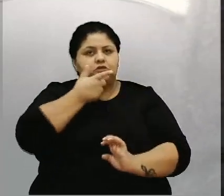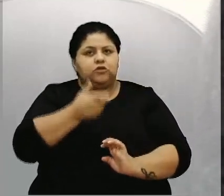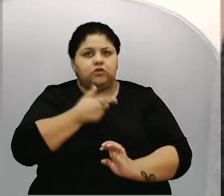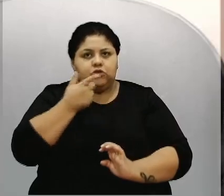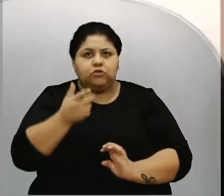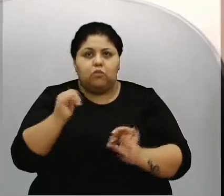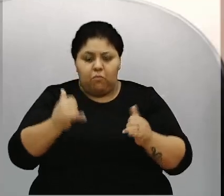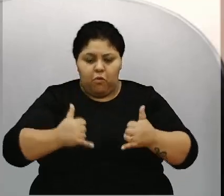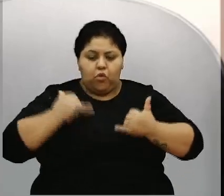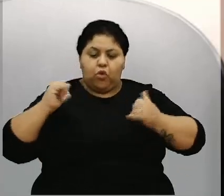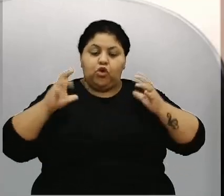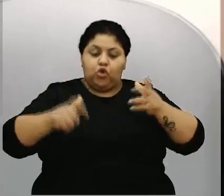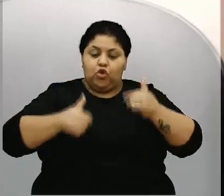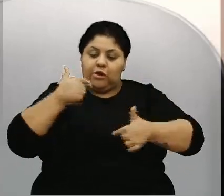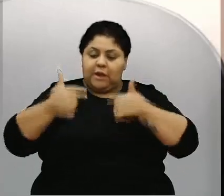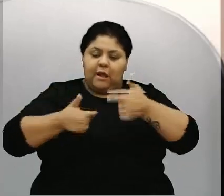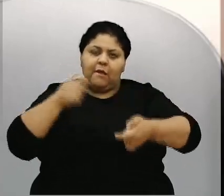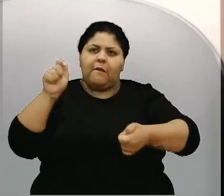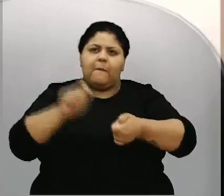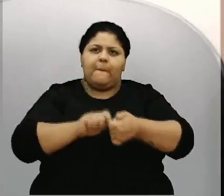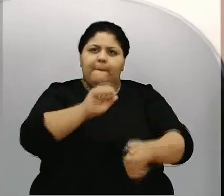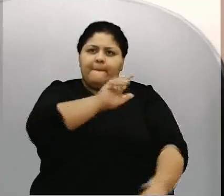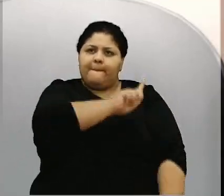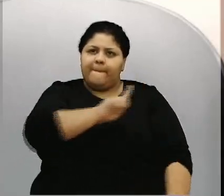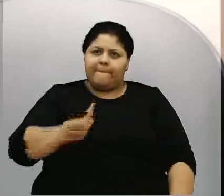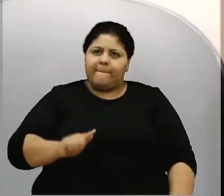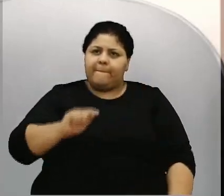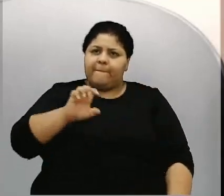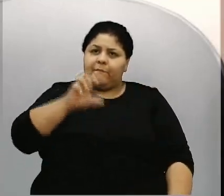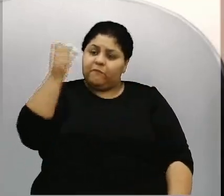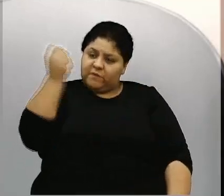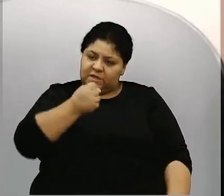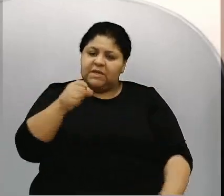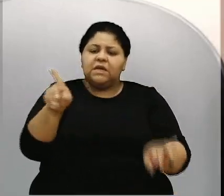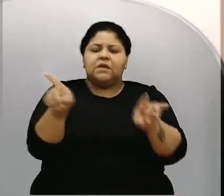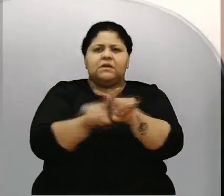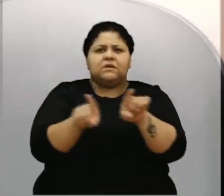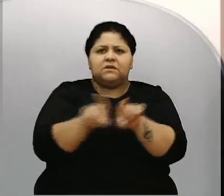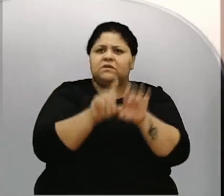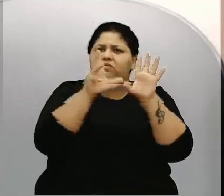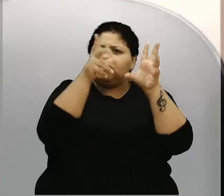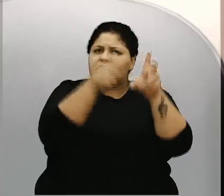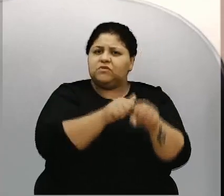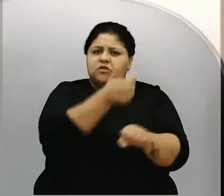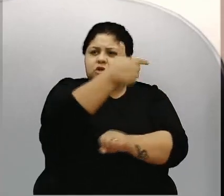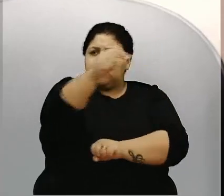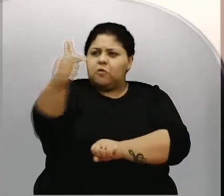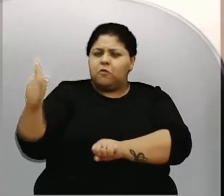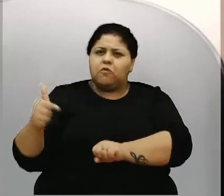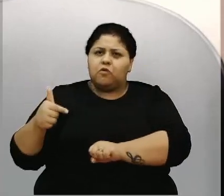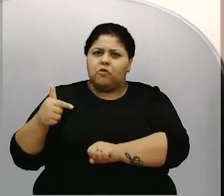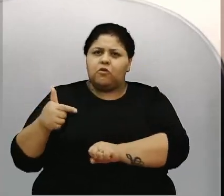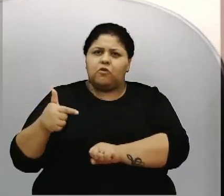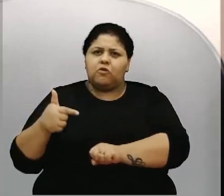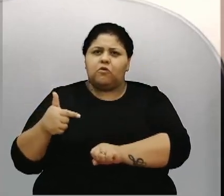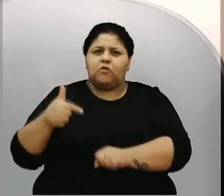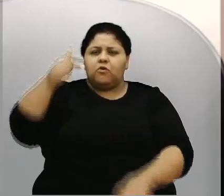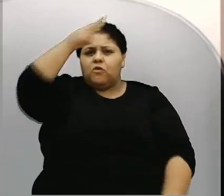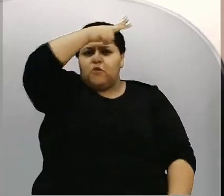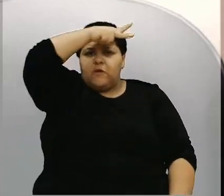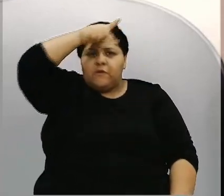orgulho a todo o trabalho que tem sido feito pelo governo do estado do Rio Grande do Sul e também por todos os outros entes, né? Eu vejo